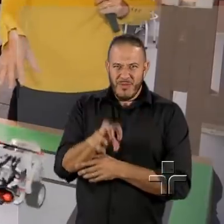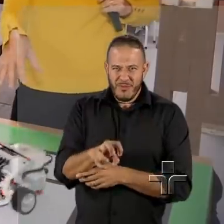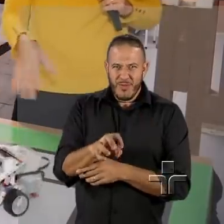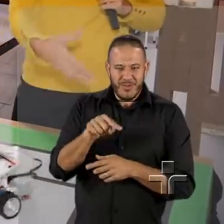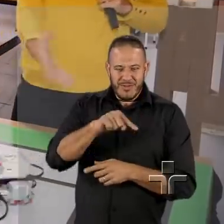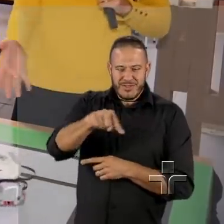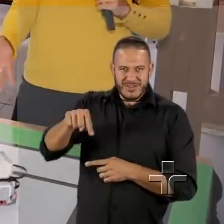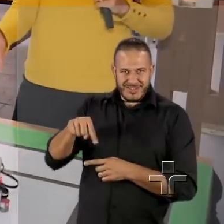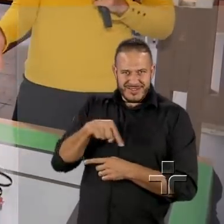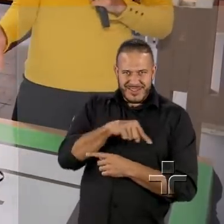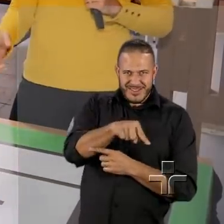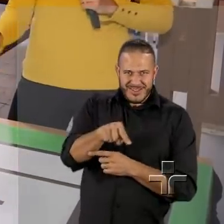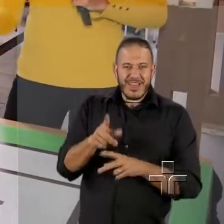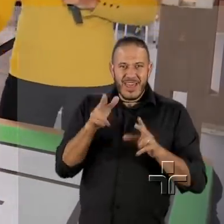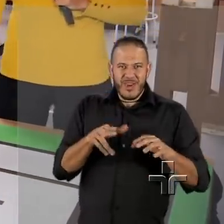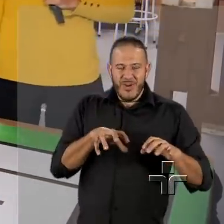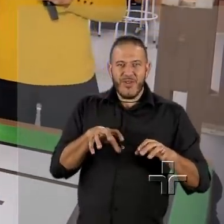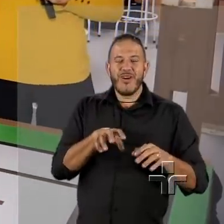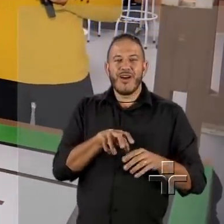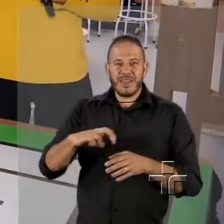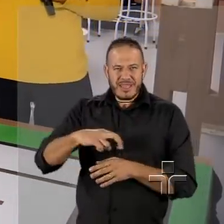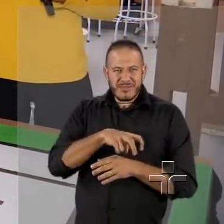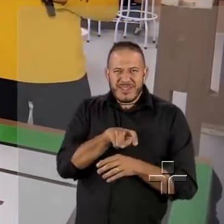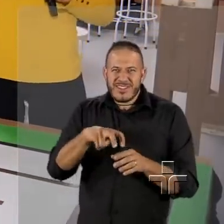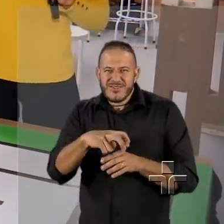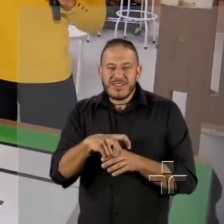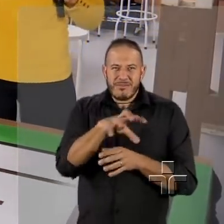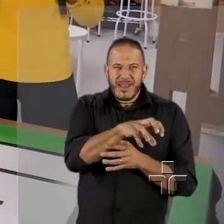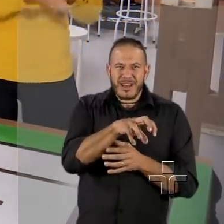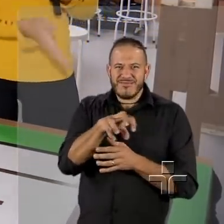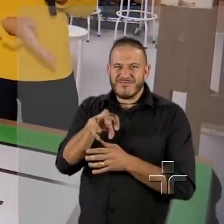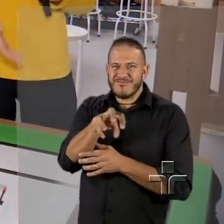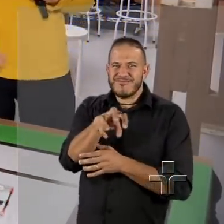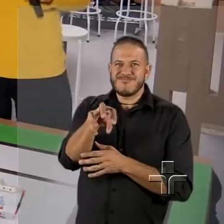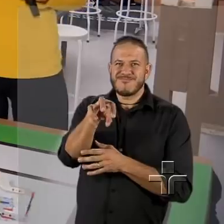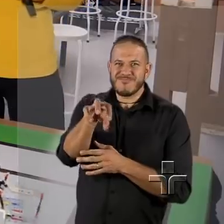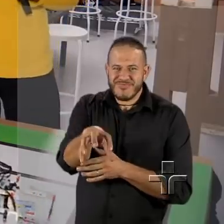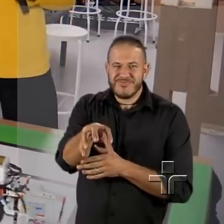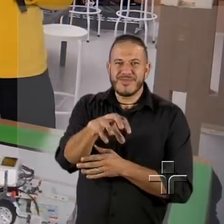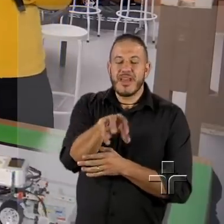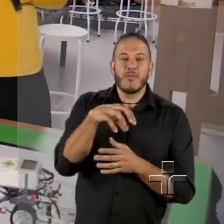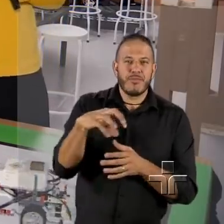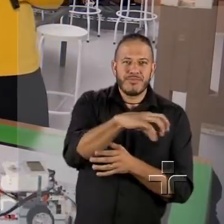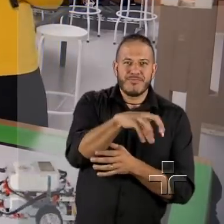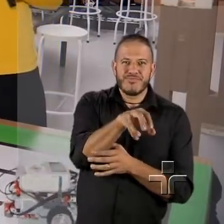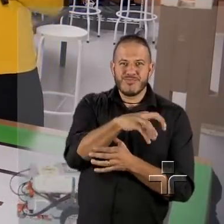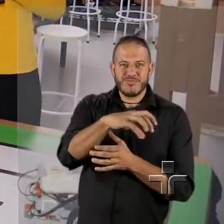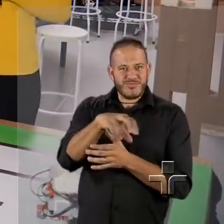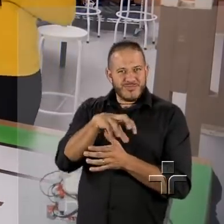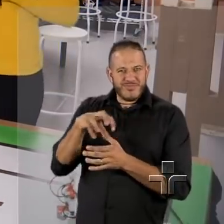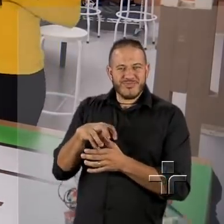instituição de ensino sem fins lucrativos, voltada para a formação em ciência de alunos que estudam em colégio